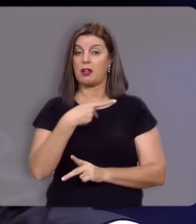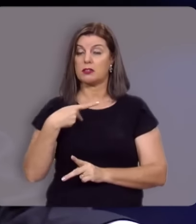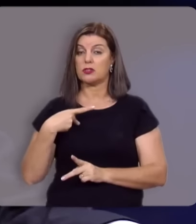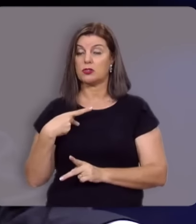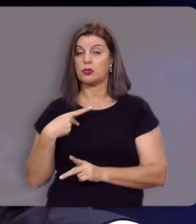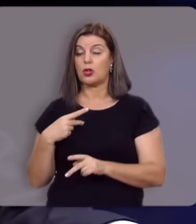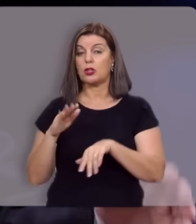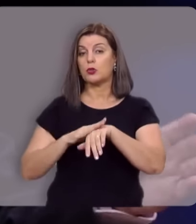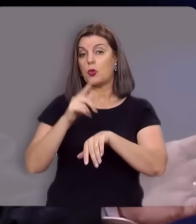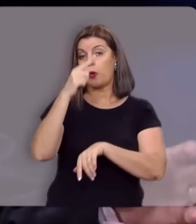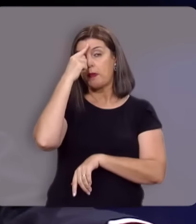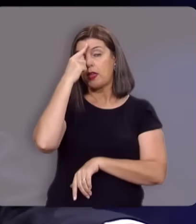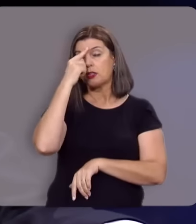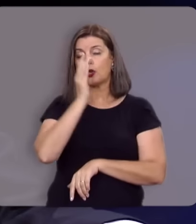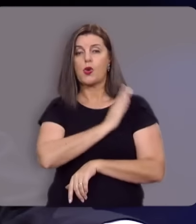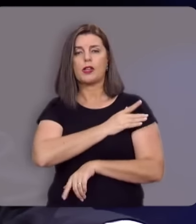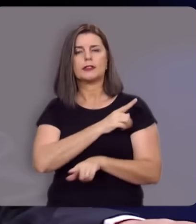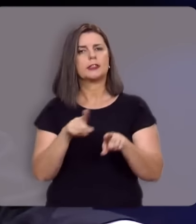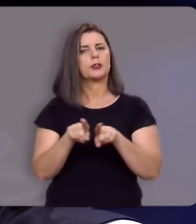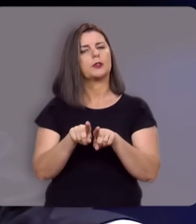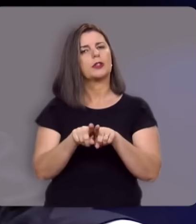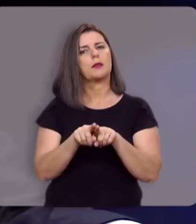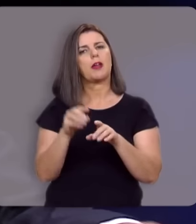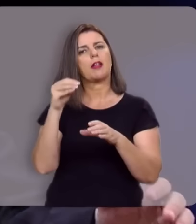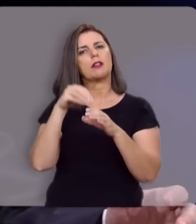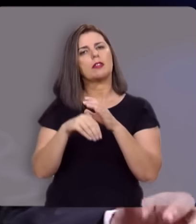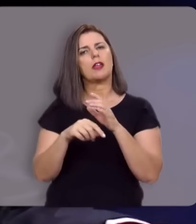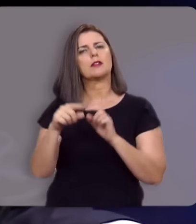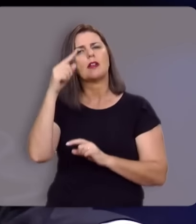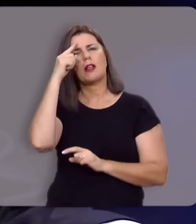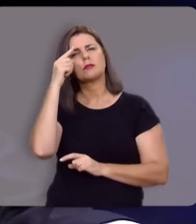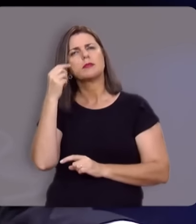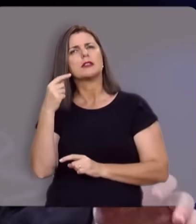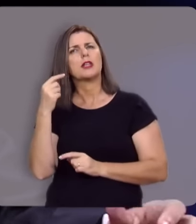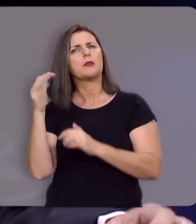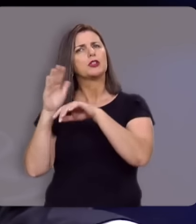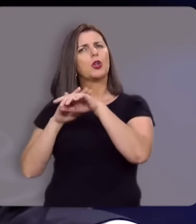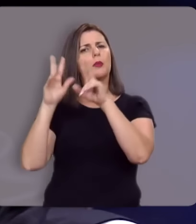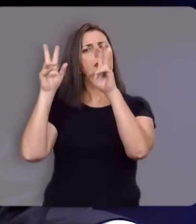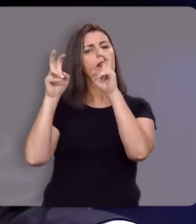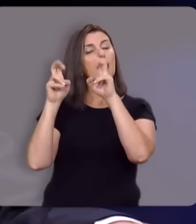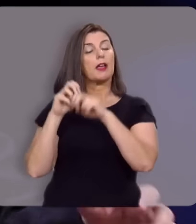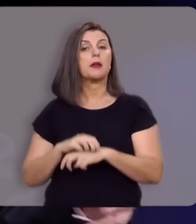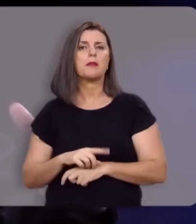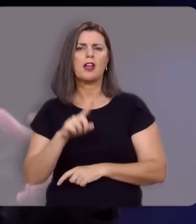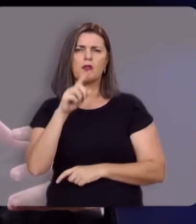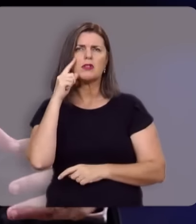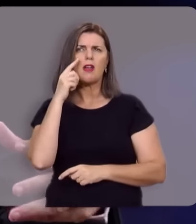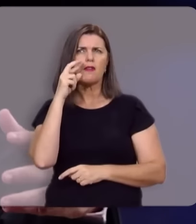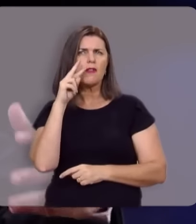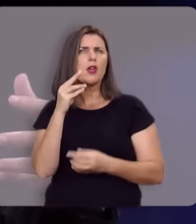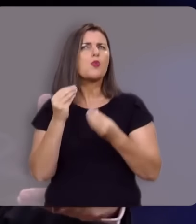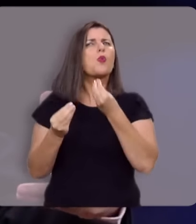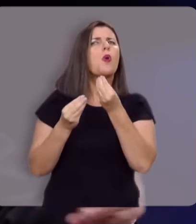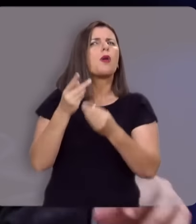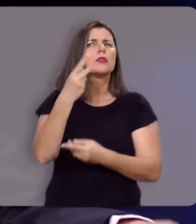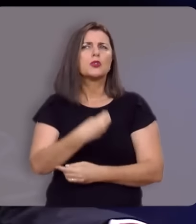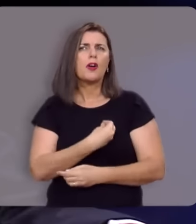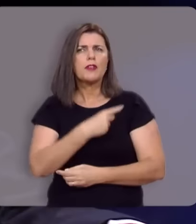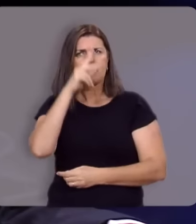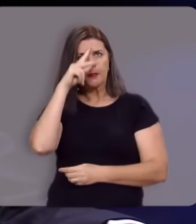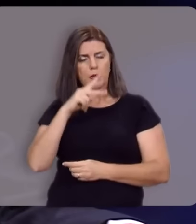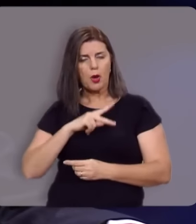Hernandes Dias Lopes à sua mente e ao seu coração dentro dessa perspectiva e que ao fazer esse balanço